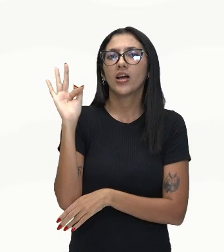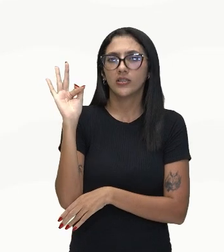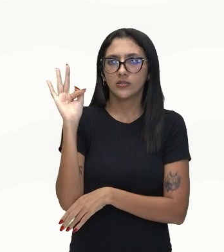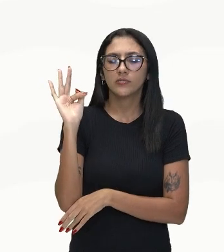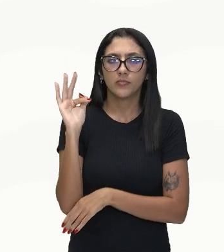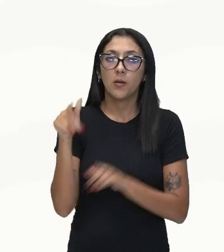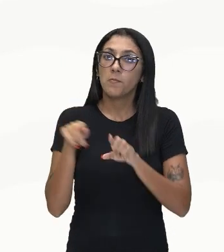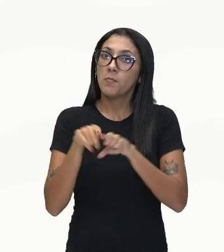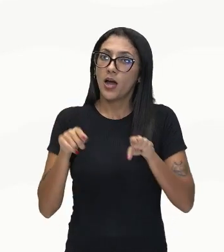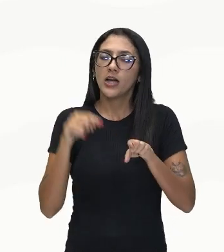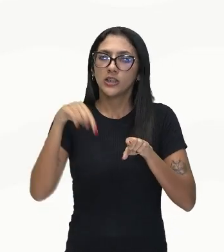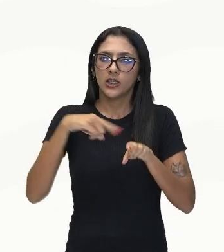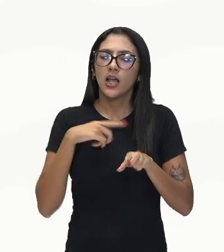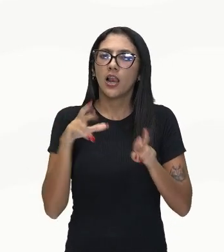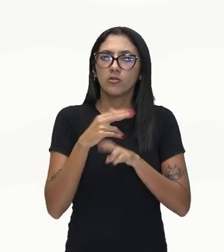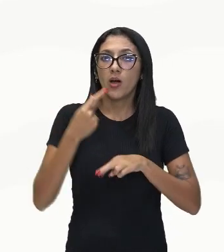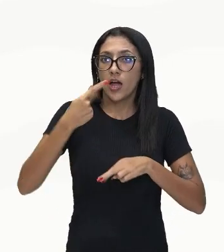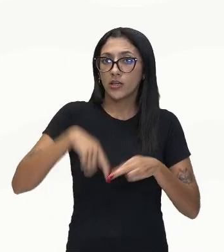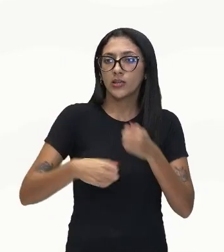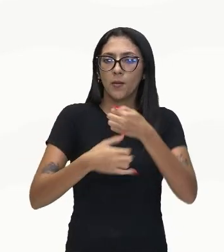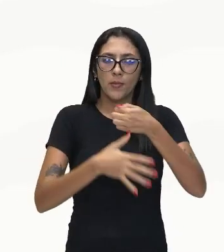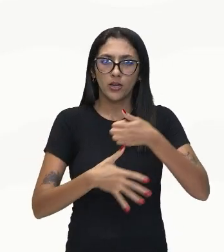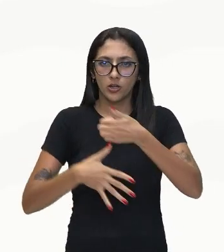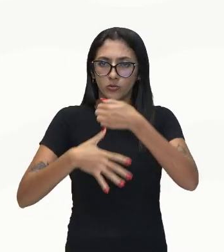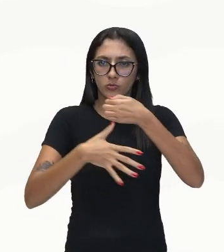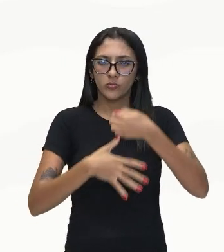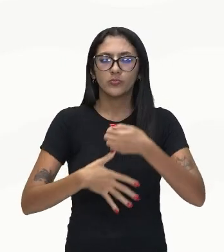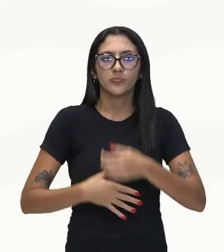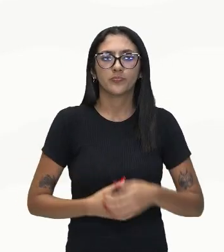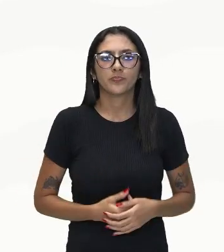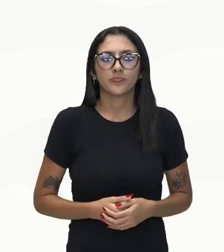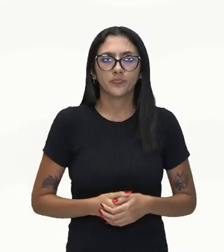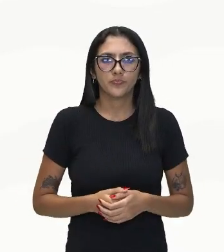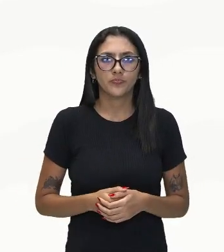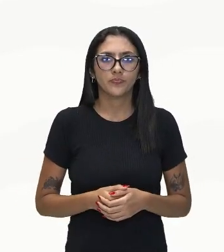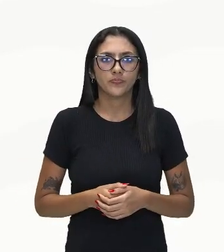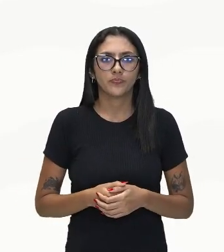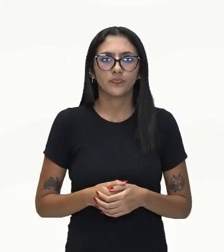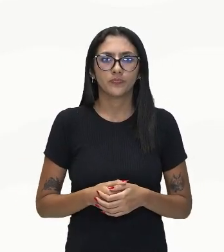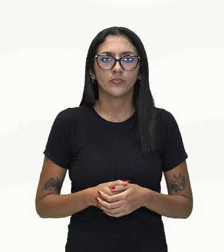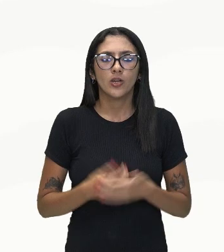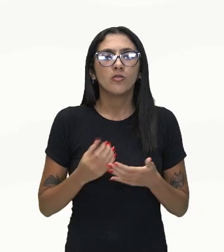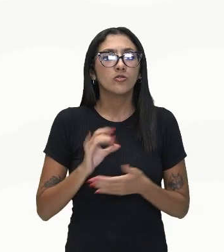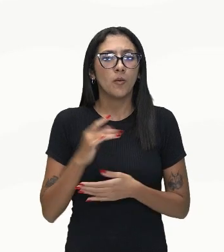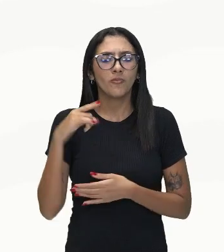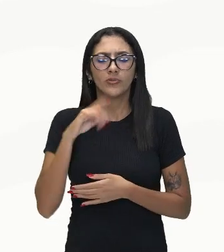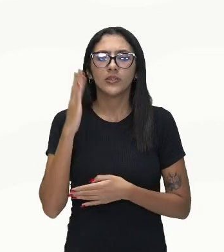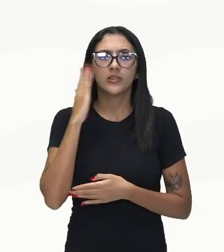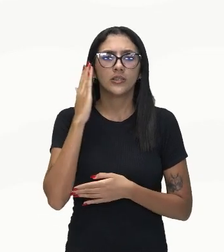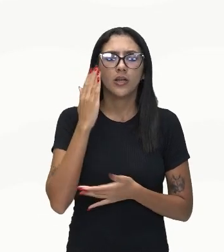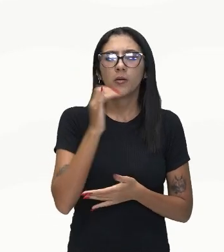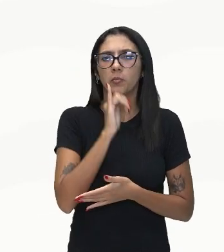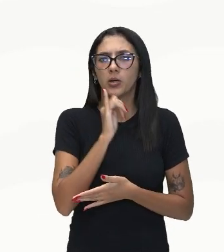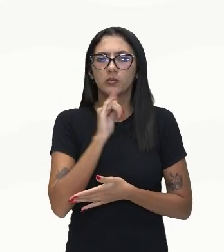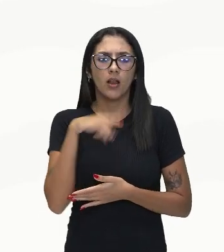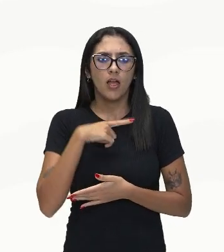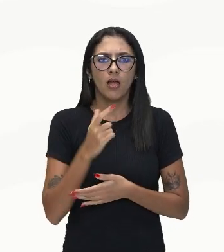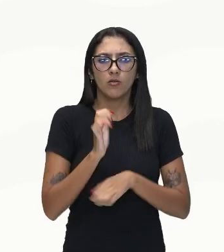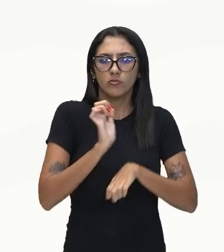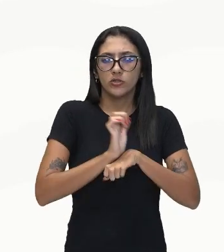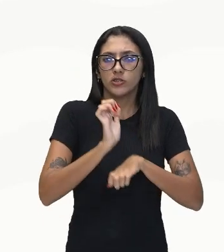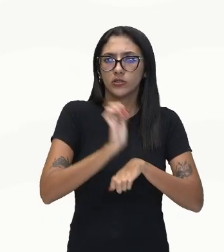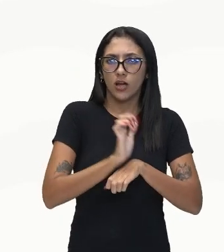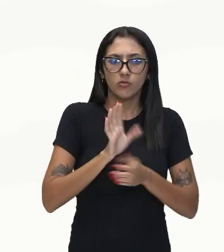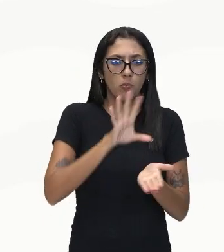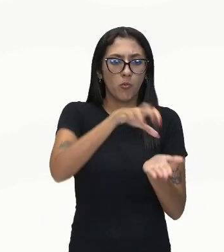Sul. Só para vocês entenderem, para fins didáticos, tá? É como se fosse um estado do Brasil, entende?